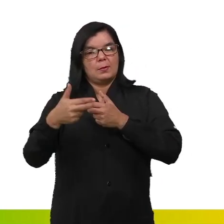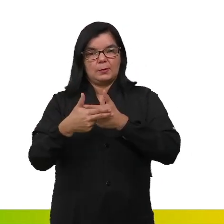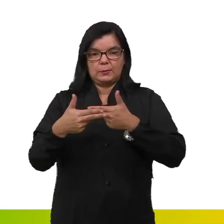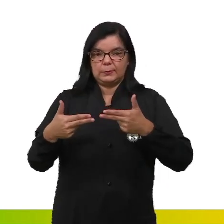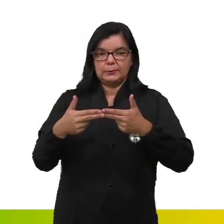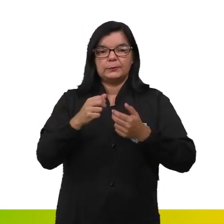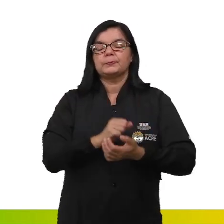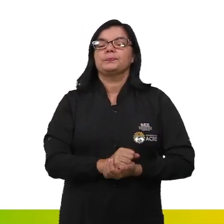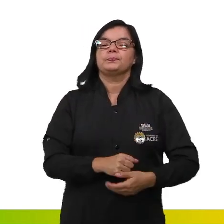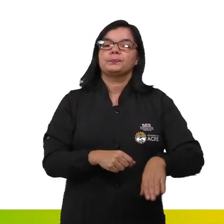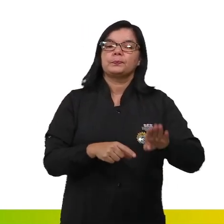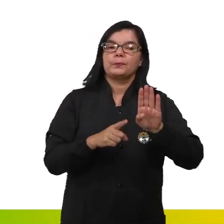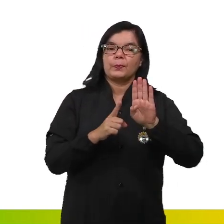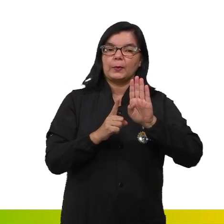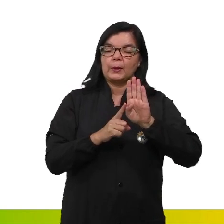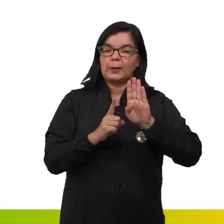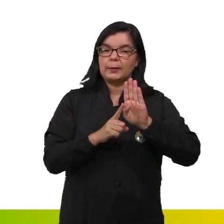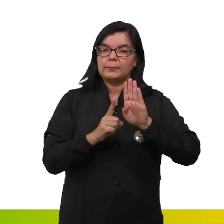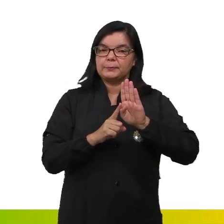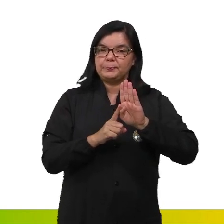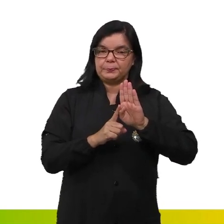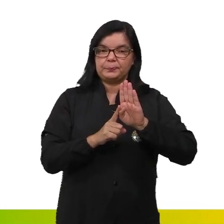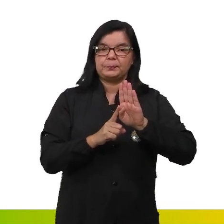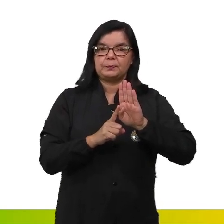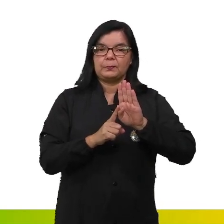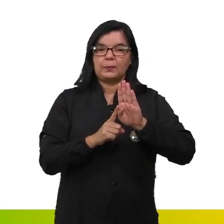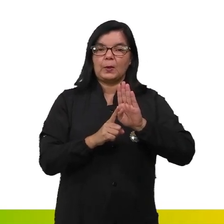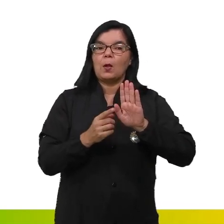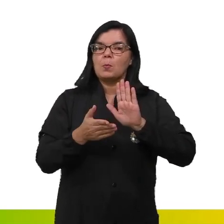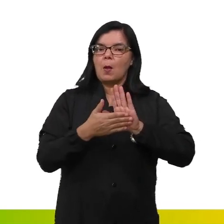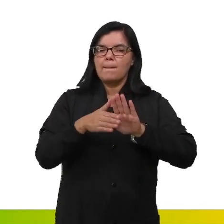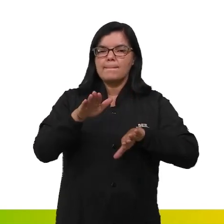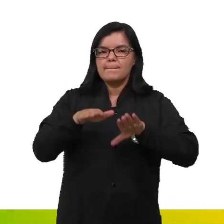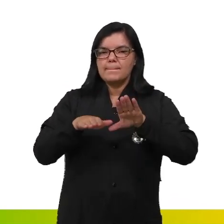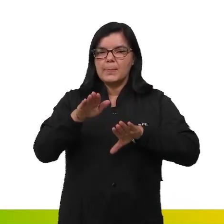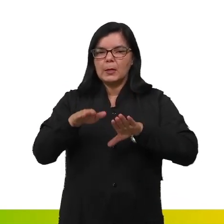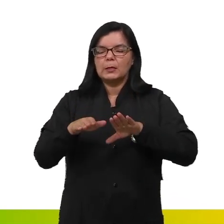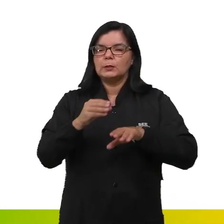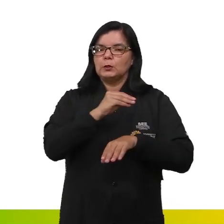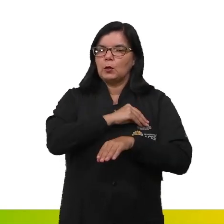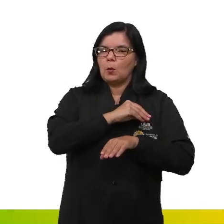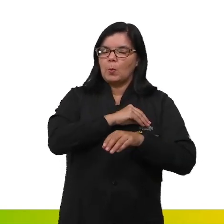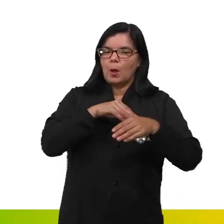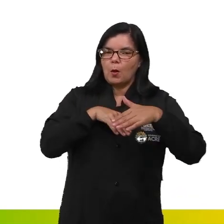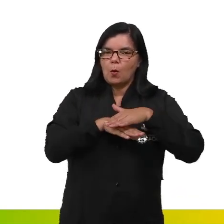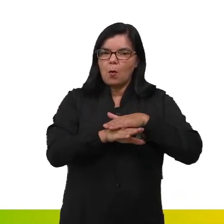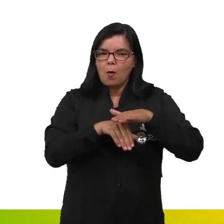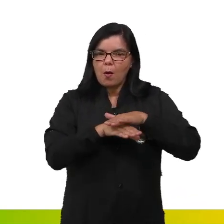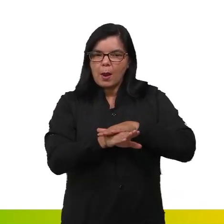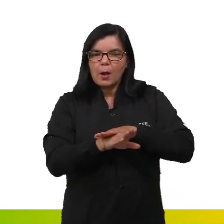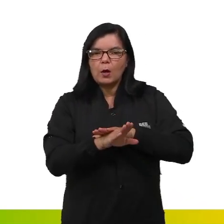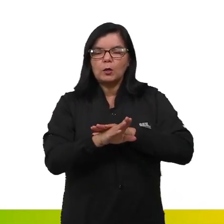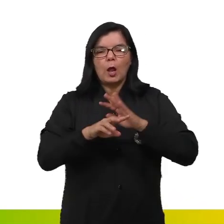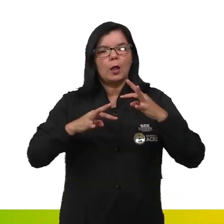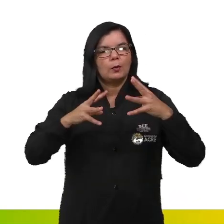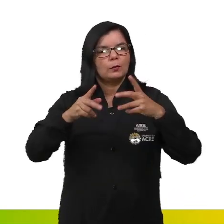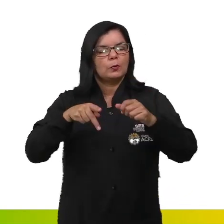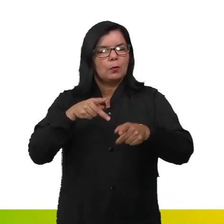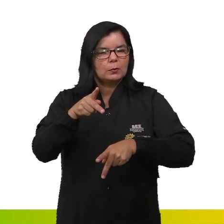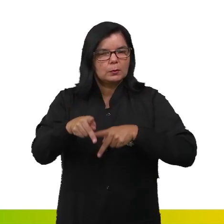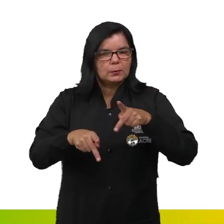outros fatores. Vamos ver se está na alternativa B. A proporção média de renda acumulada em relação ao todo